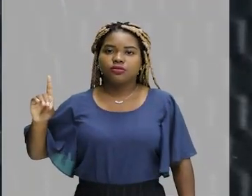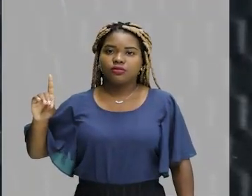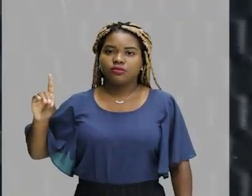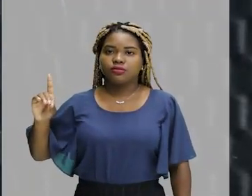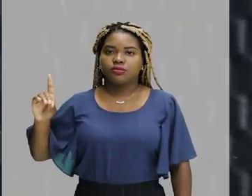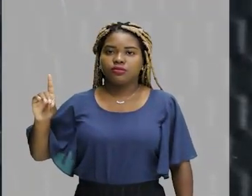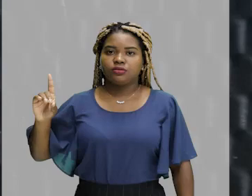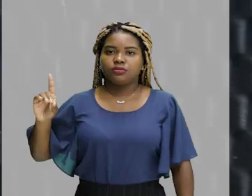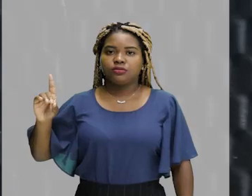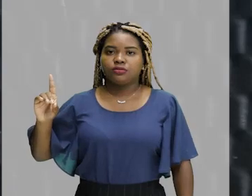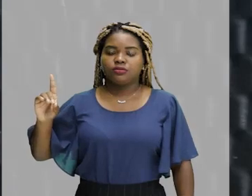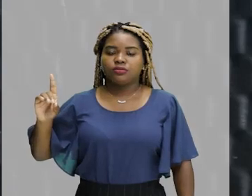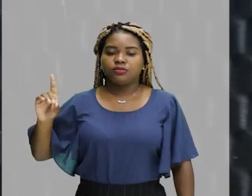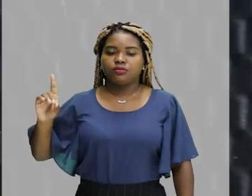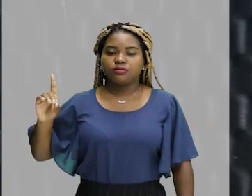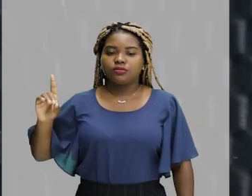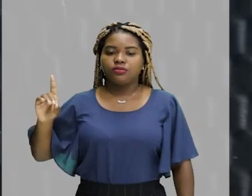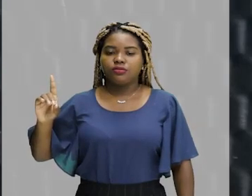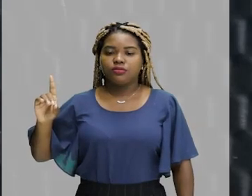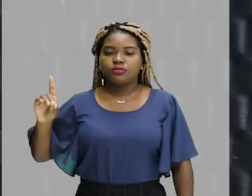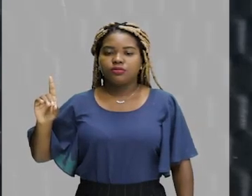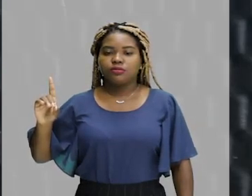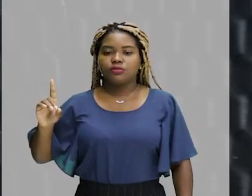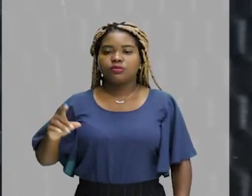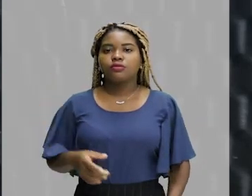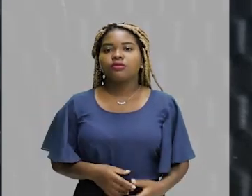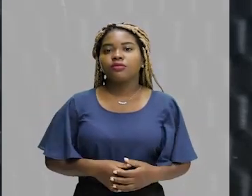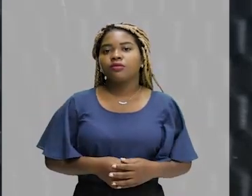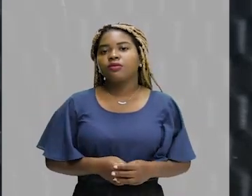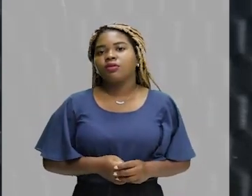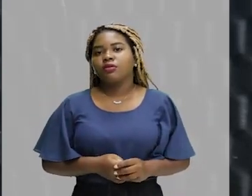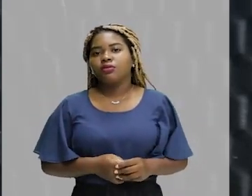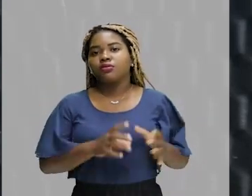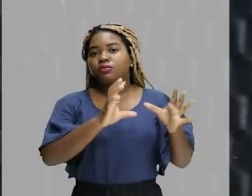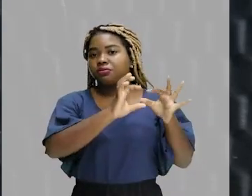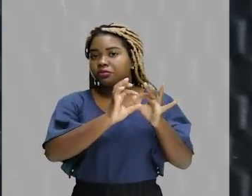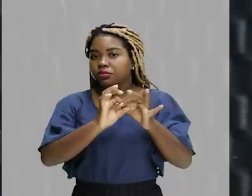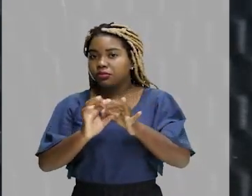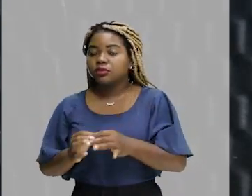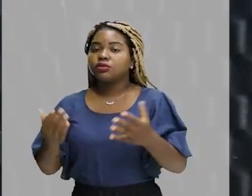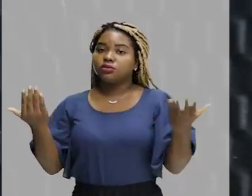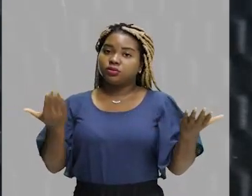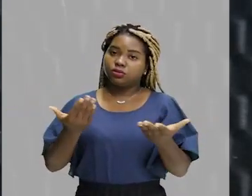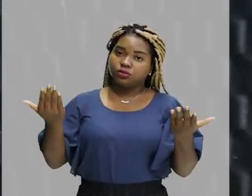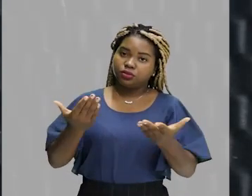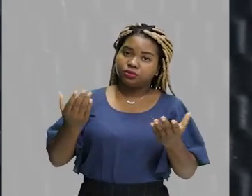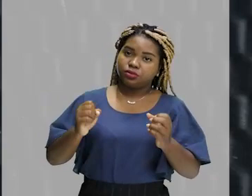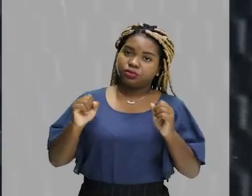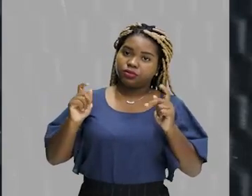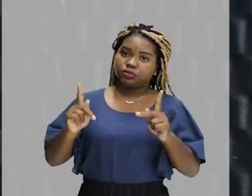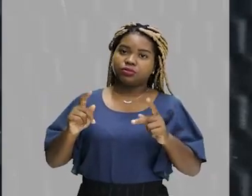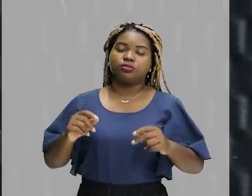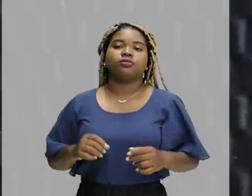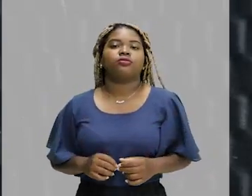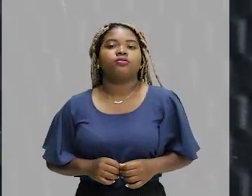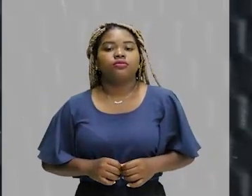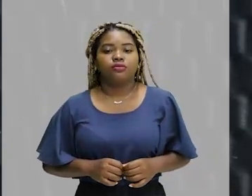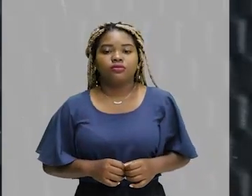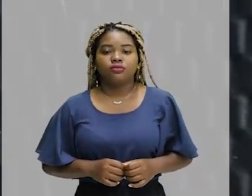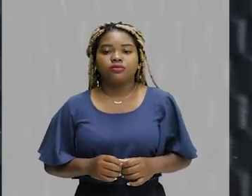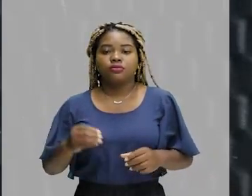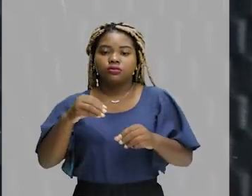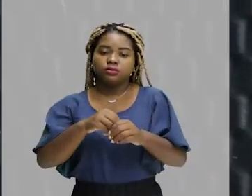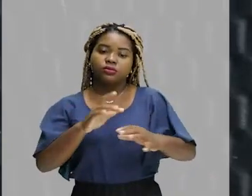bem toda essa nossa situação que nós temos, nossa possibilidade de usar essas tecnologias dentro das redes sociais, dentro do